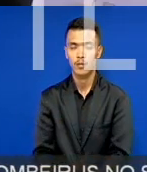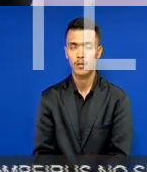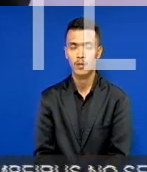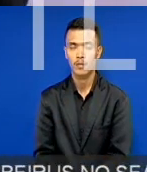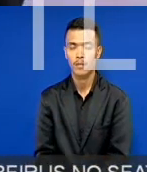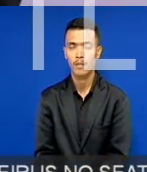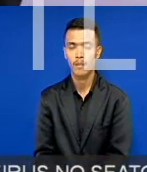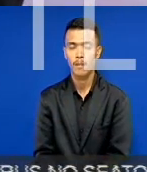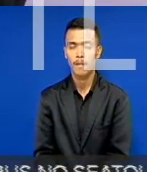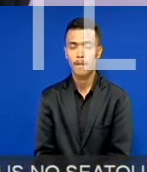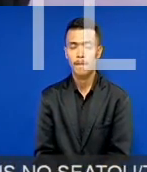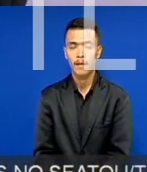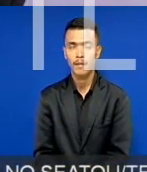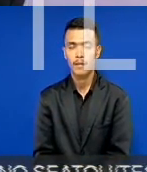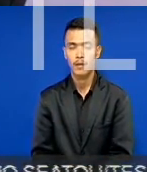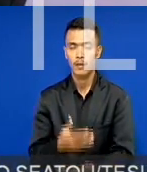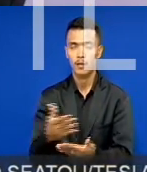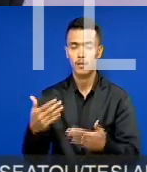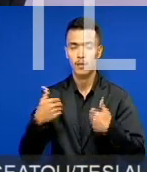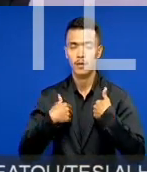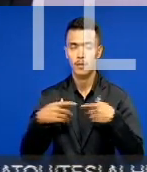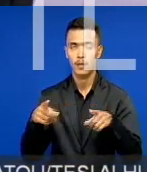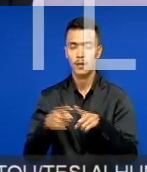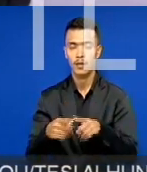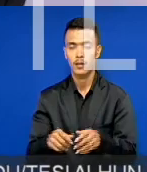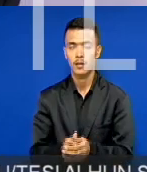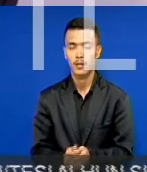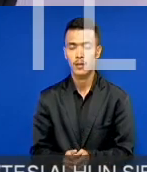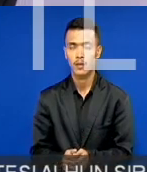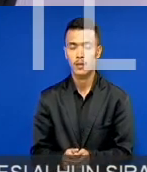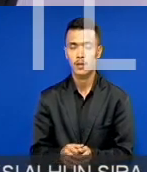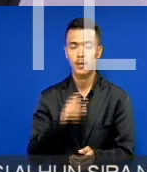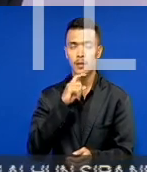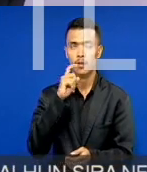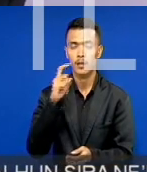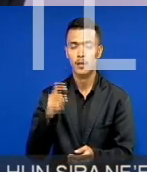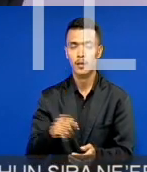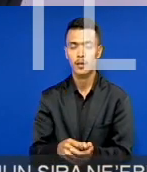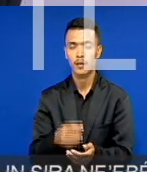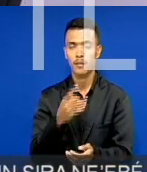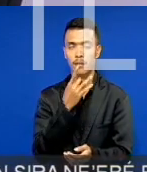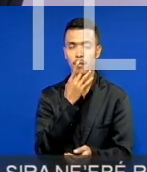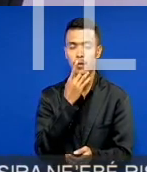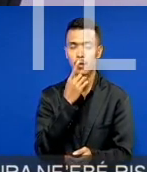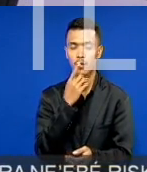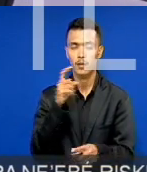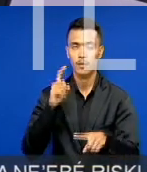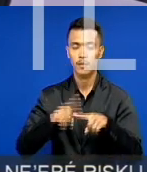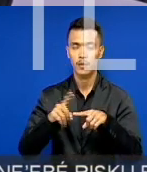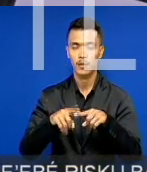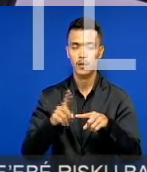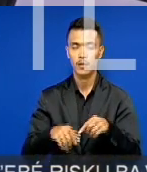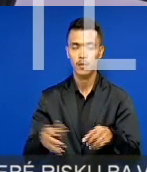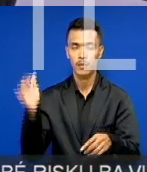aí, né, material não é bem, mas cimento, besi, calen, house arame, também lá dentro, cada pacote Toma, bacia